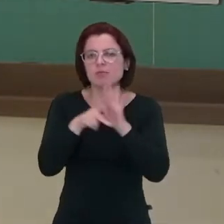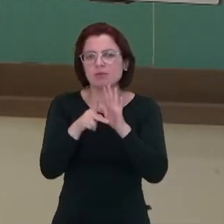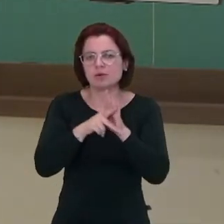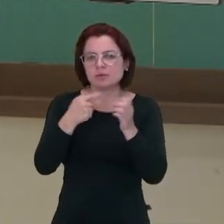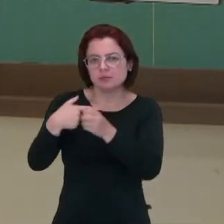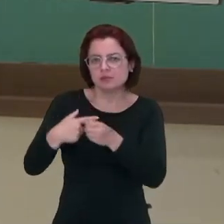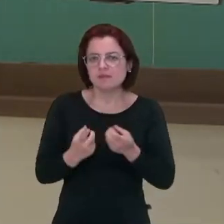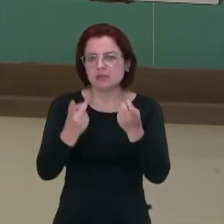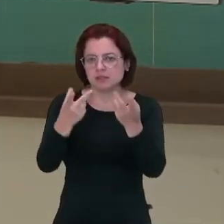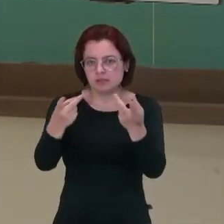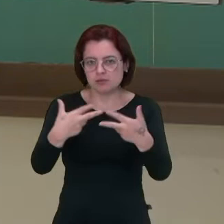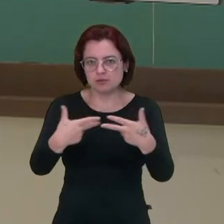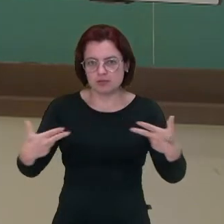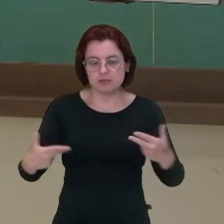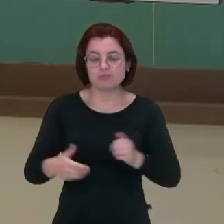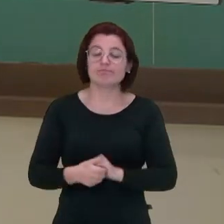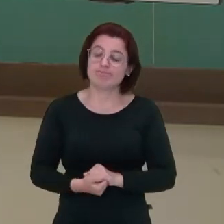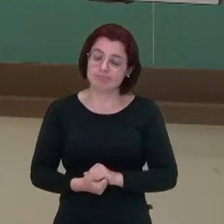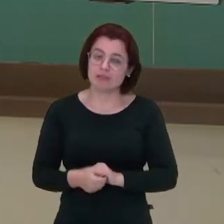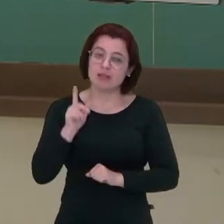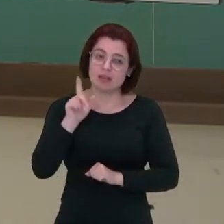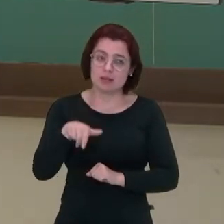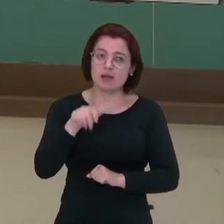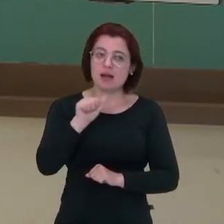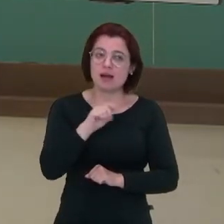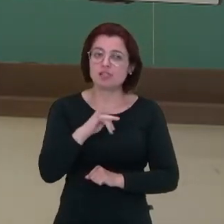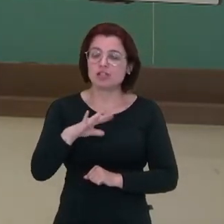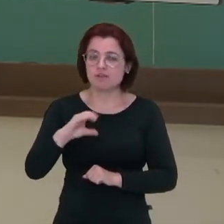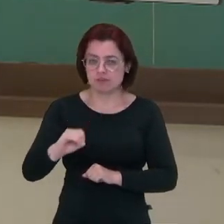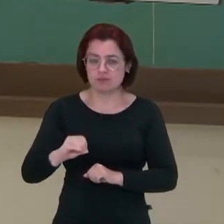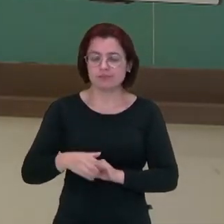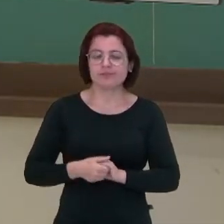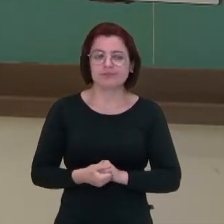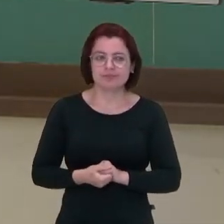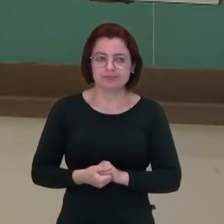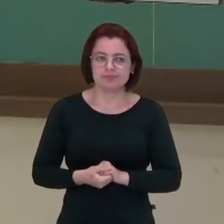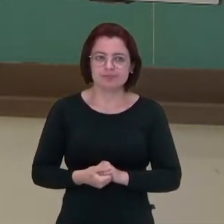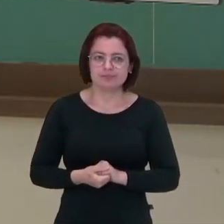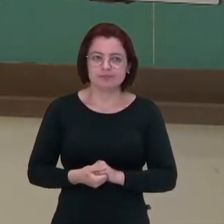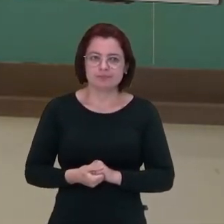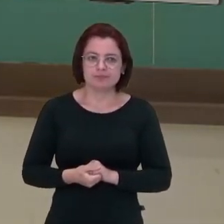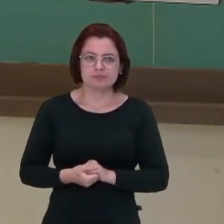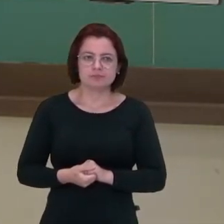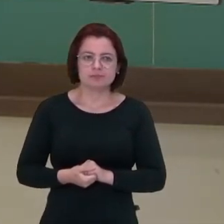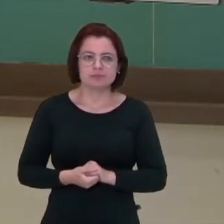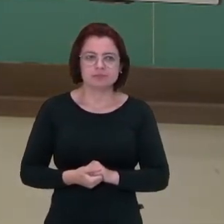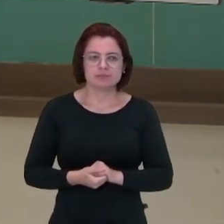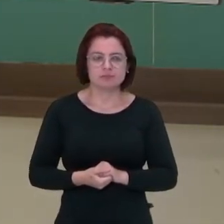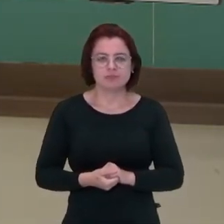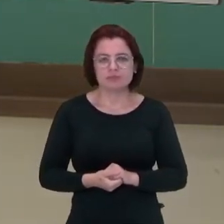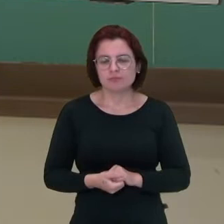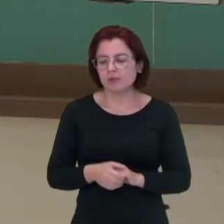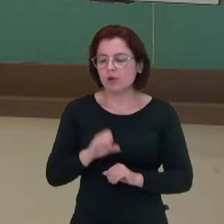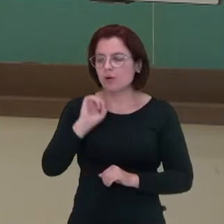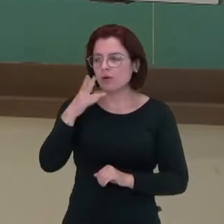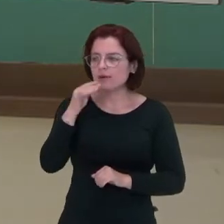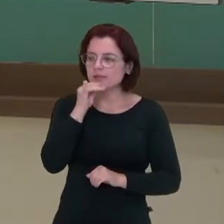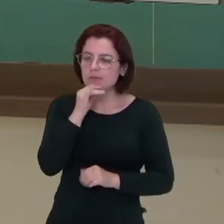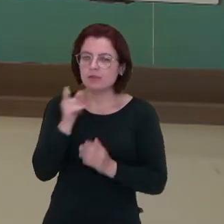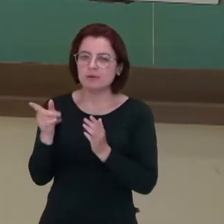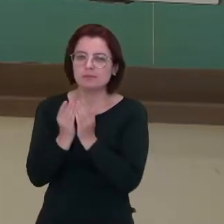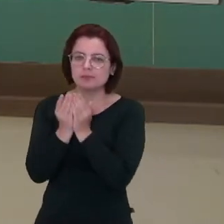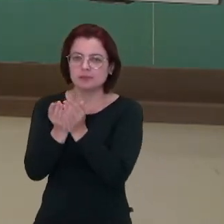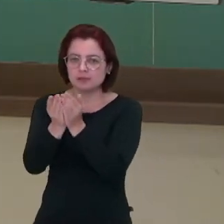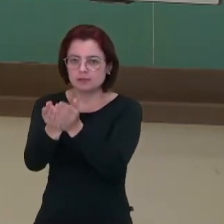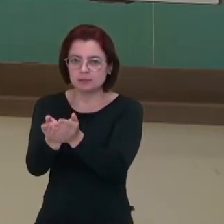vender mercadorias. Aquele carro passa a ser um ativo financeiro, não é verdade? Agora, esse barco do pescador